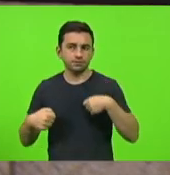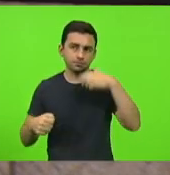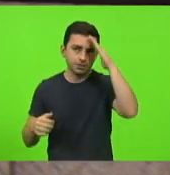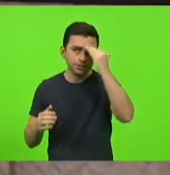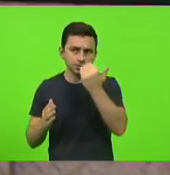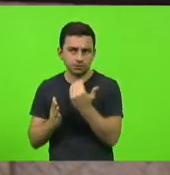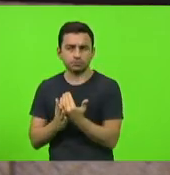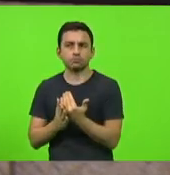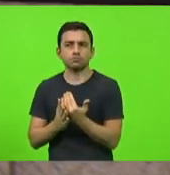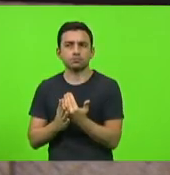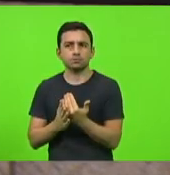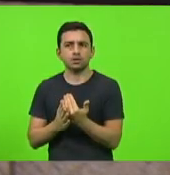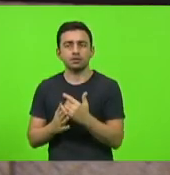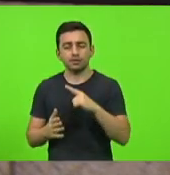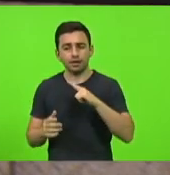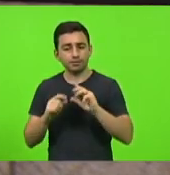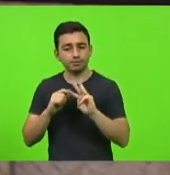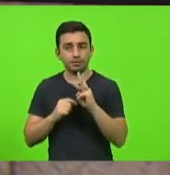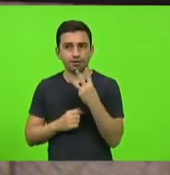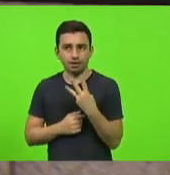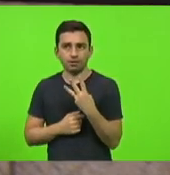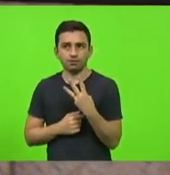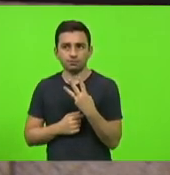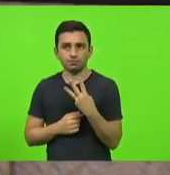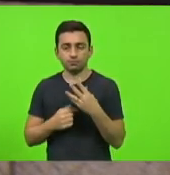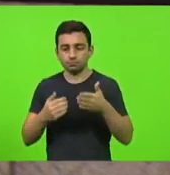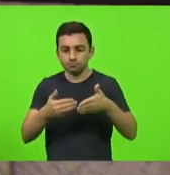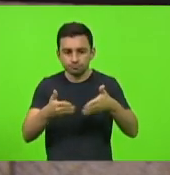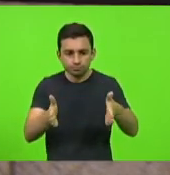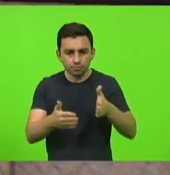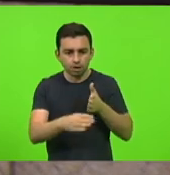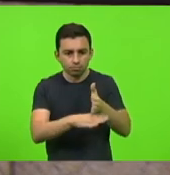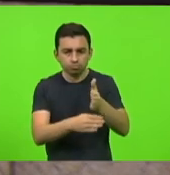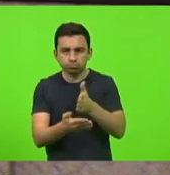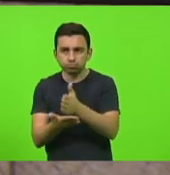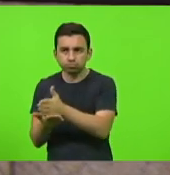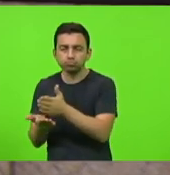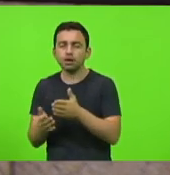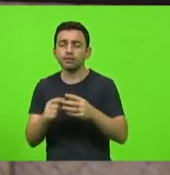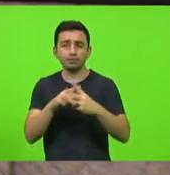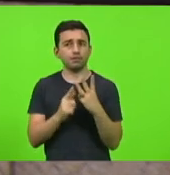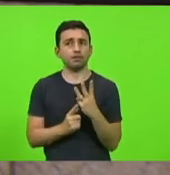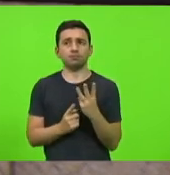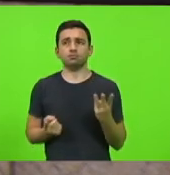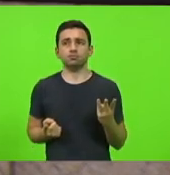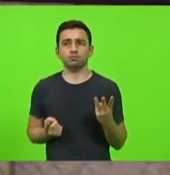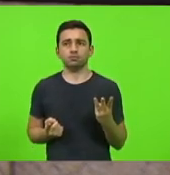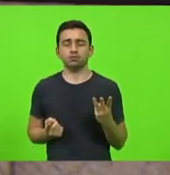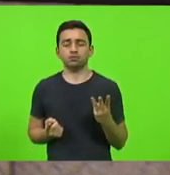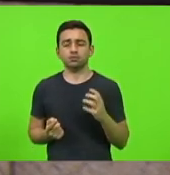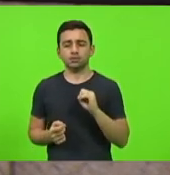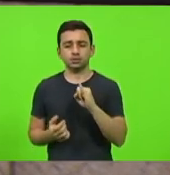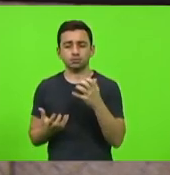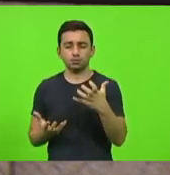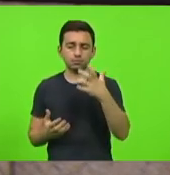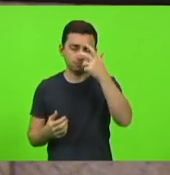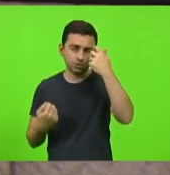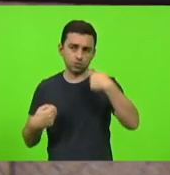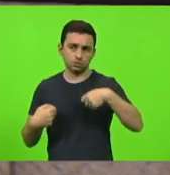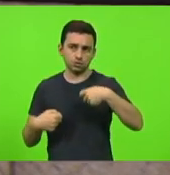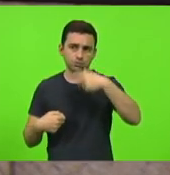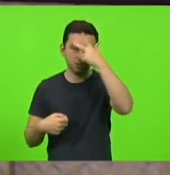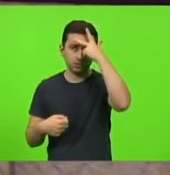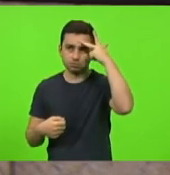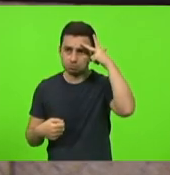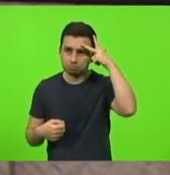é, 3 portas de entrada para quem quer superar a dependência química e ser acolhido numa comunidade terapêutica, seja através do